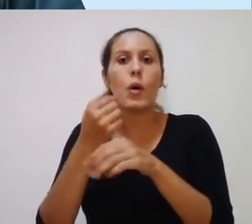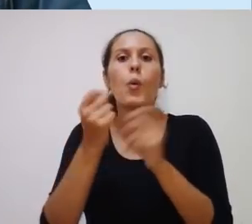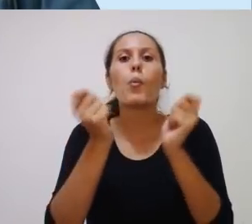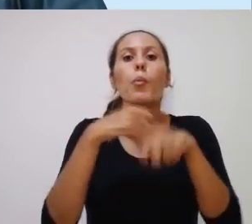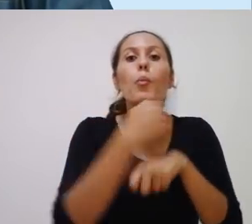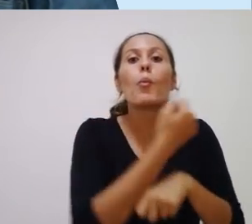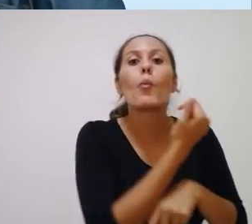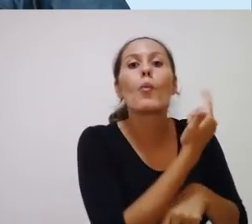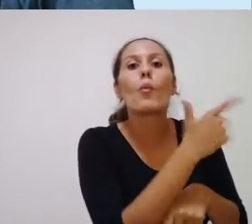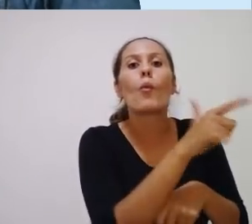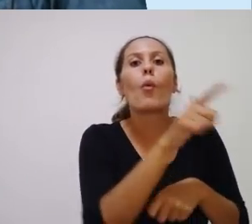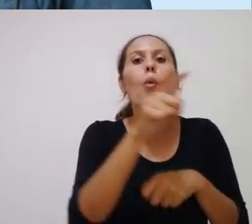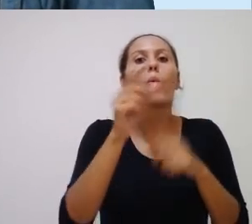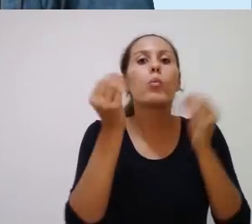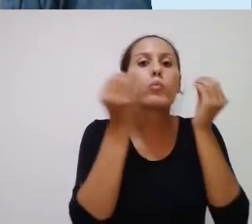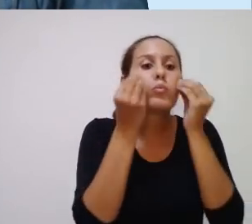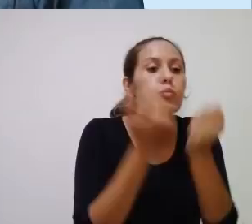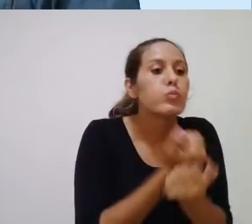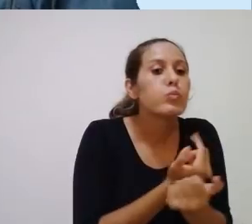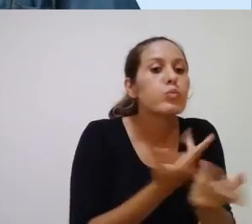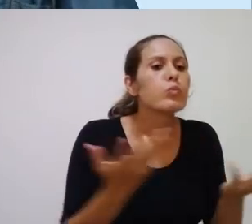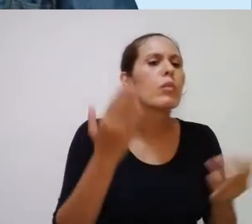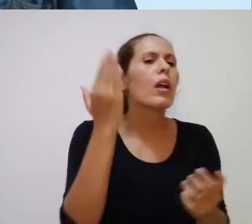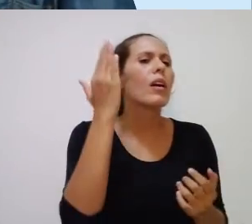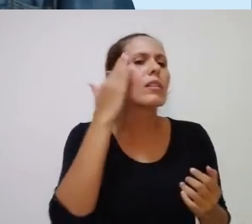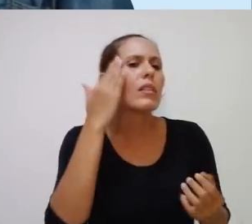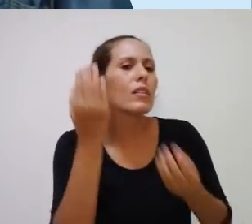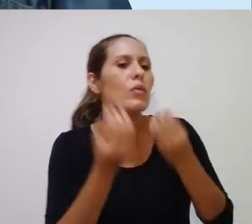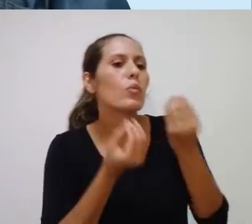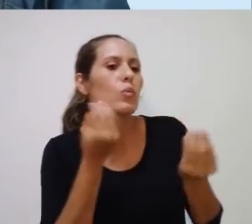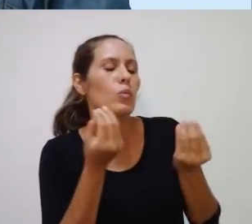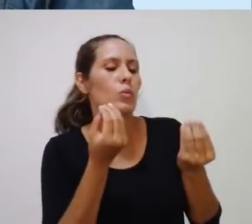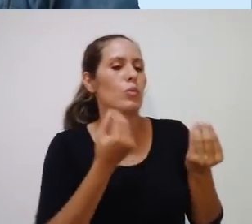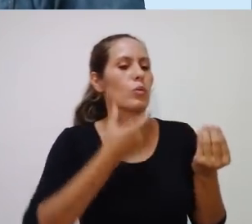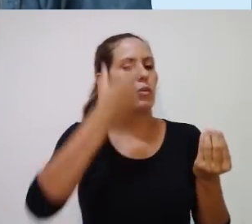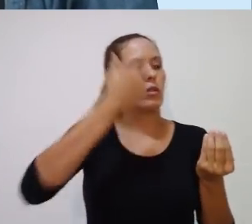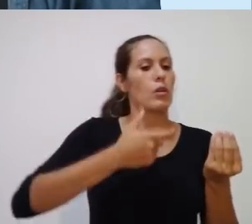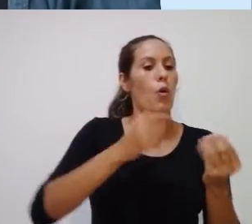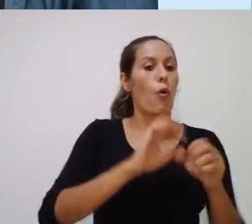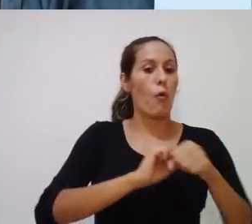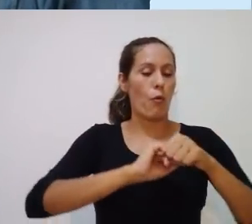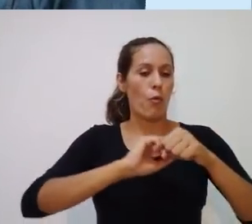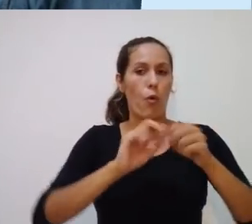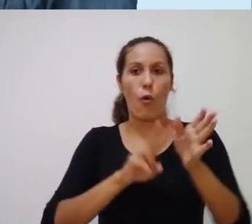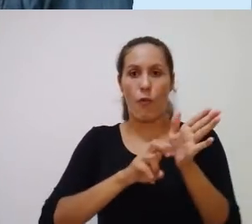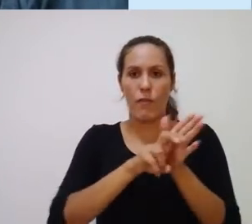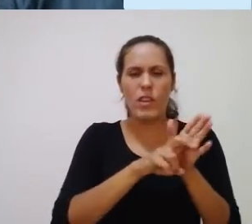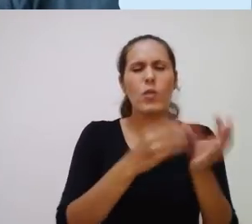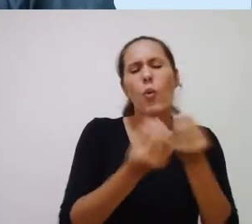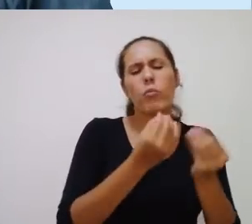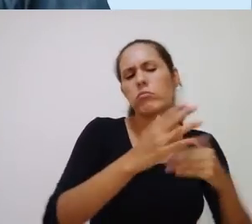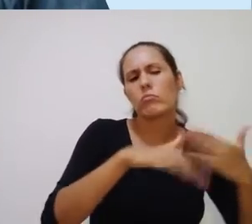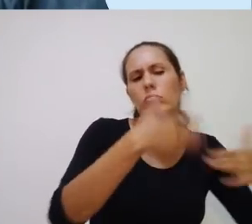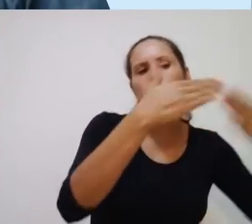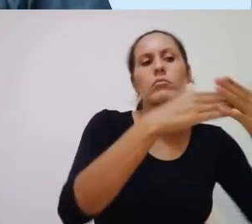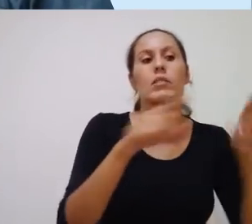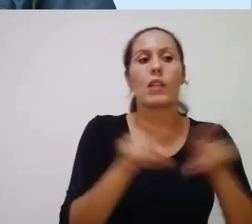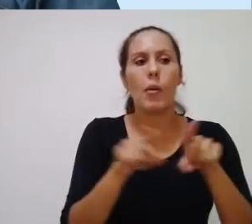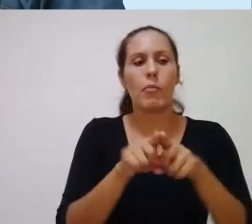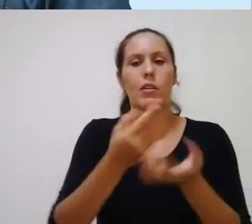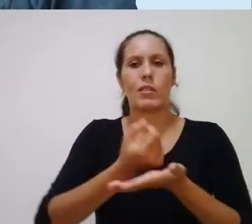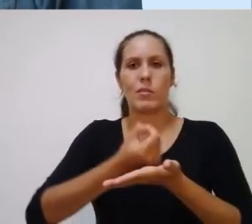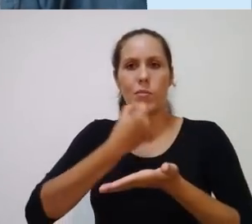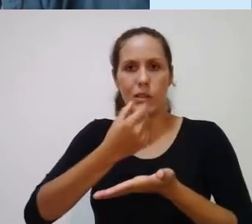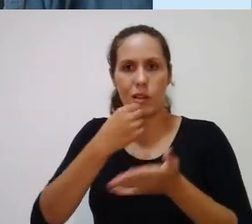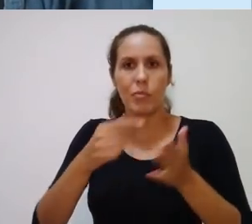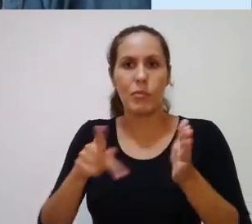para entender tanto o desenvolvimento desse vírus, quanto medicamentos que estão combatendo o